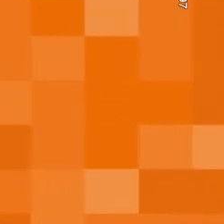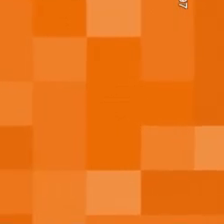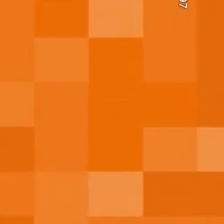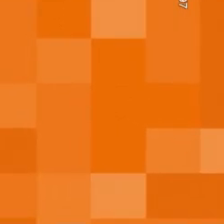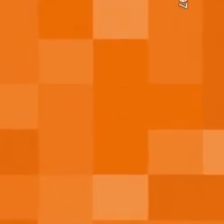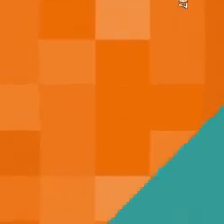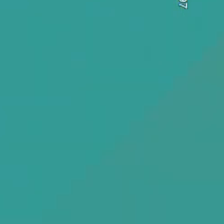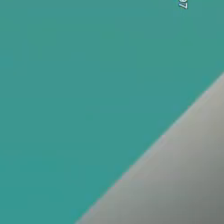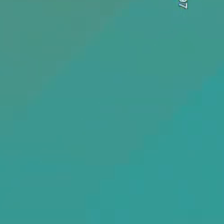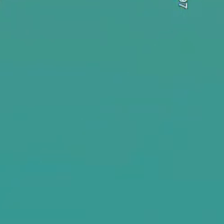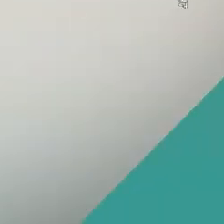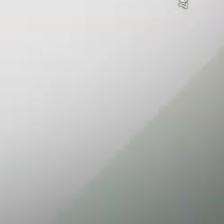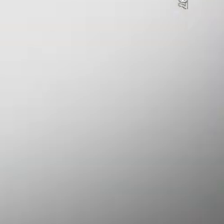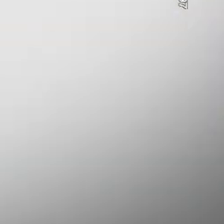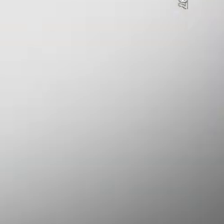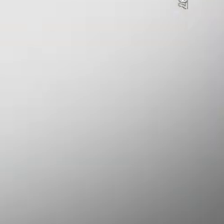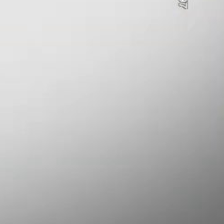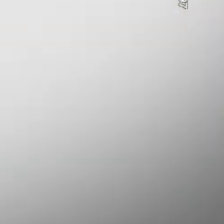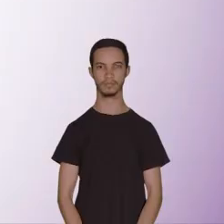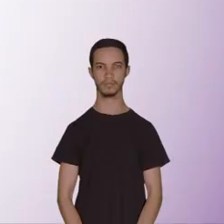vote nos candidatos do Avante.